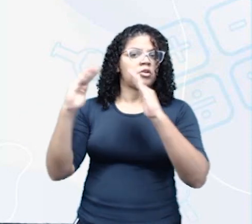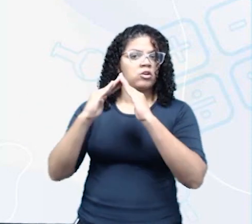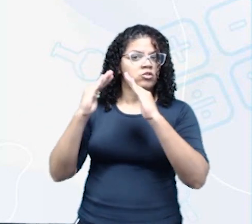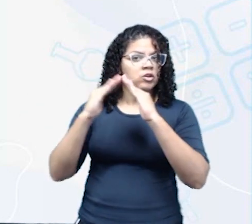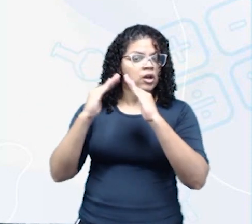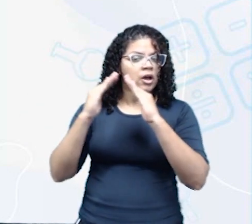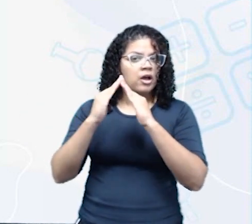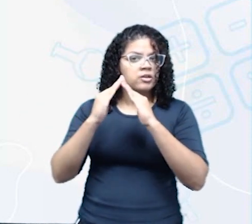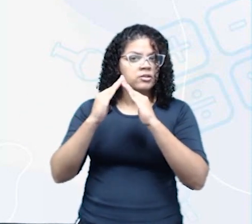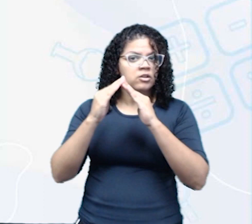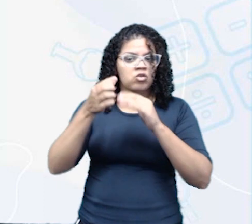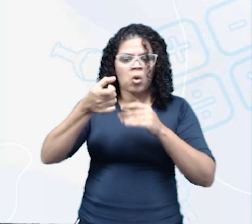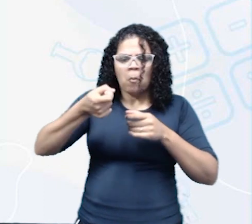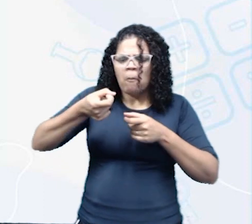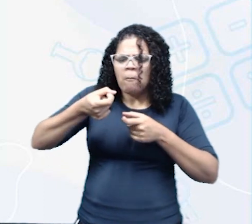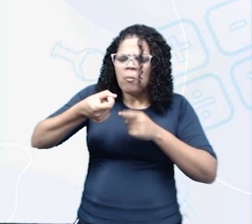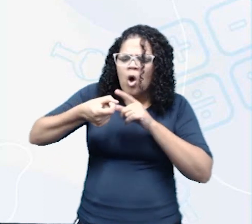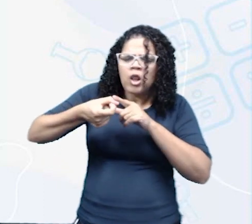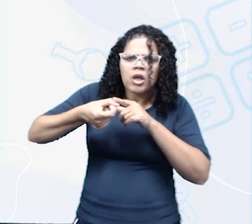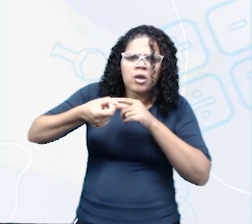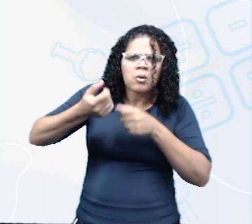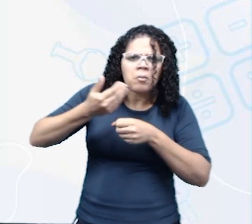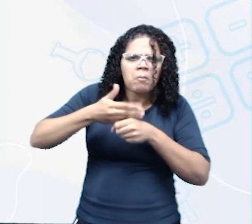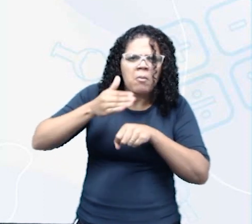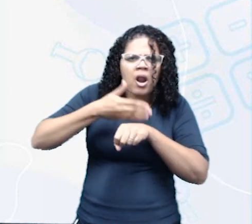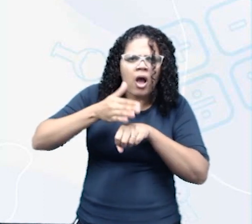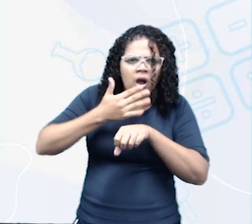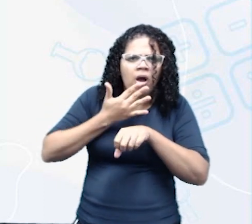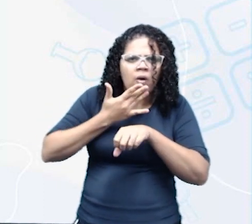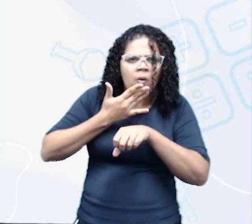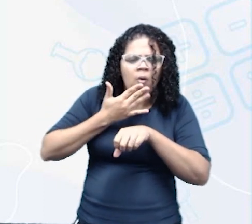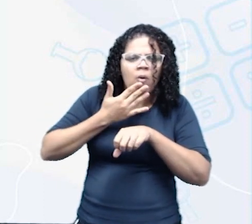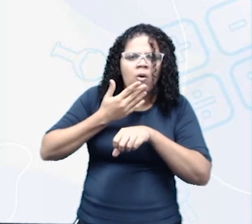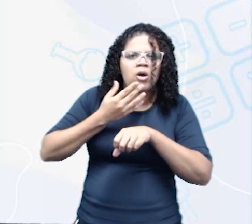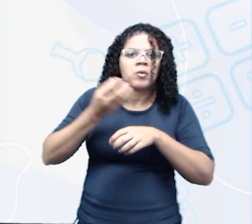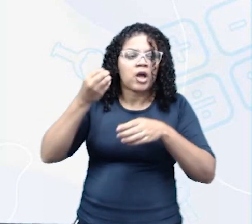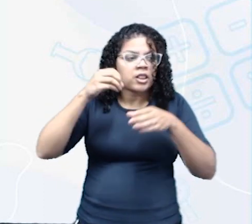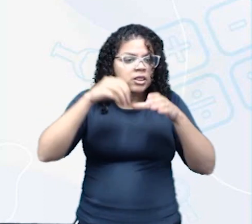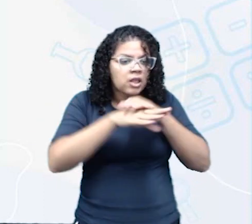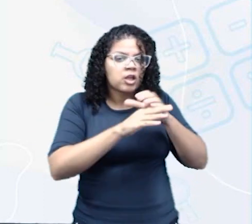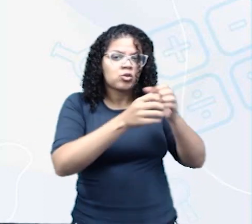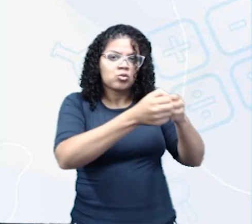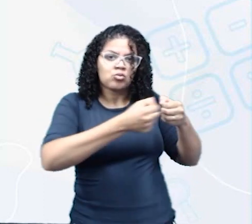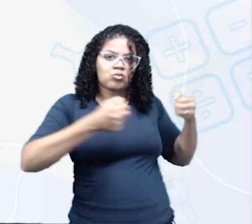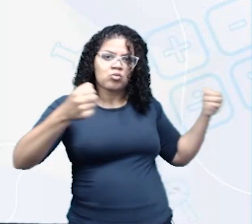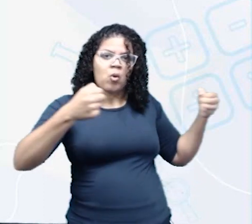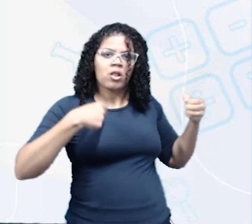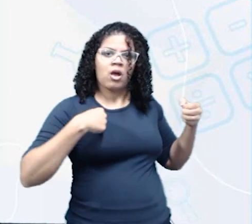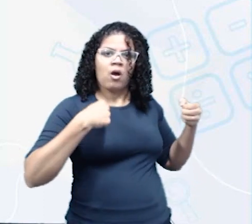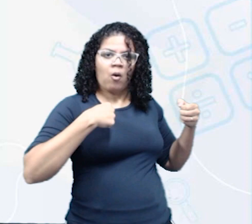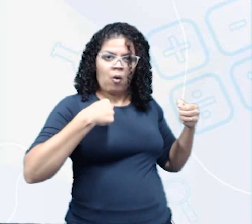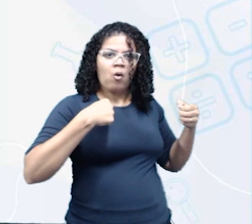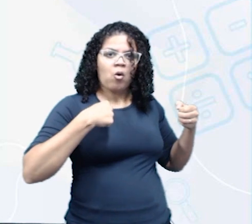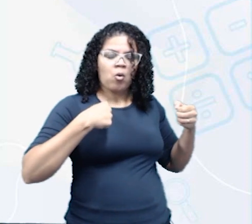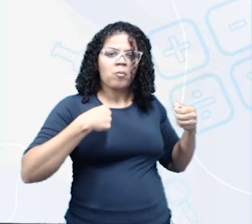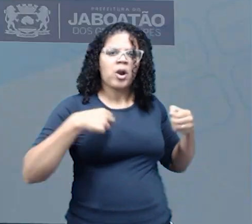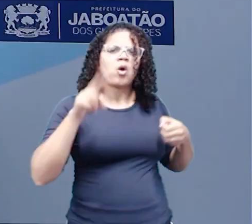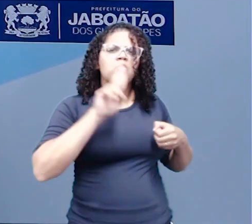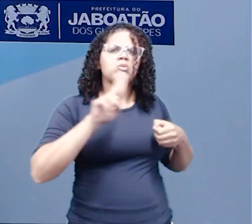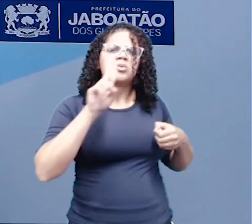de bolinhas brancas que o pessoal coloca dentro dos guarda-roupas. Para quê serve essa